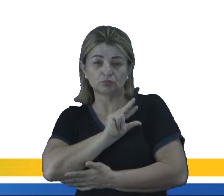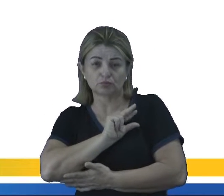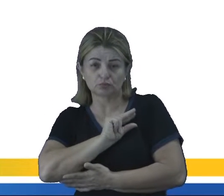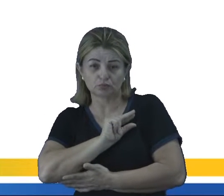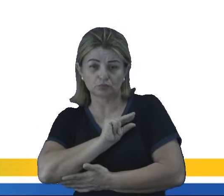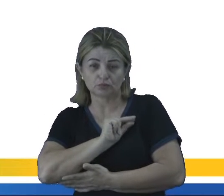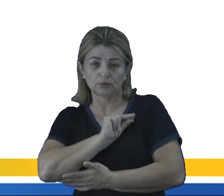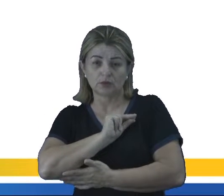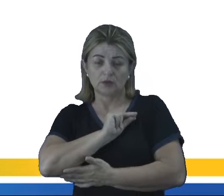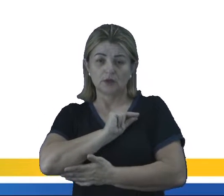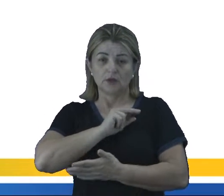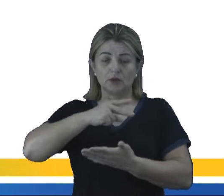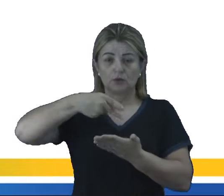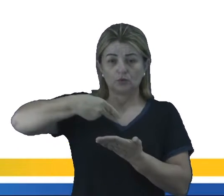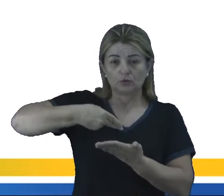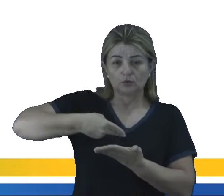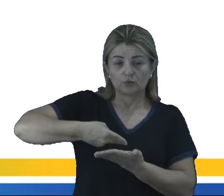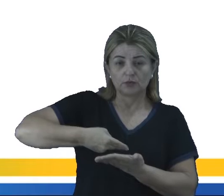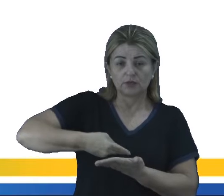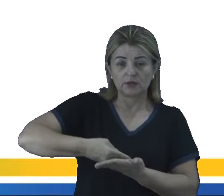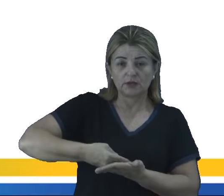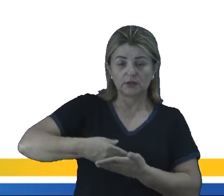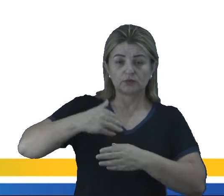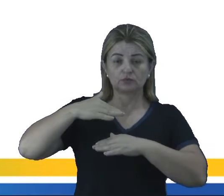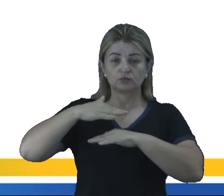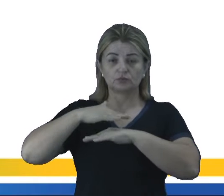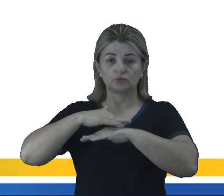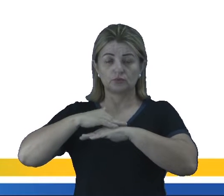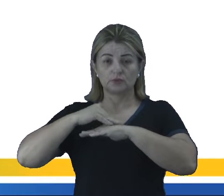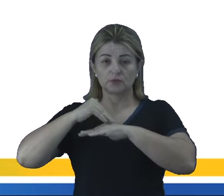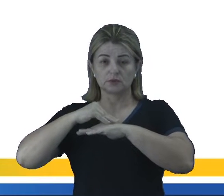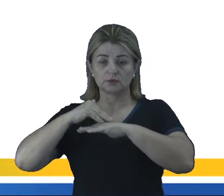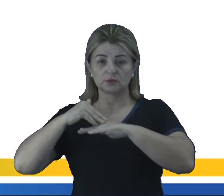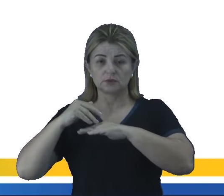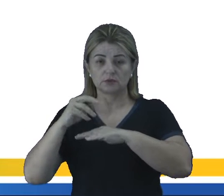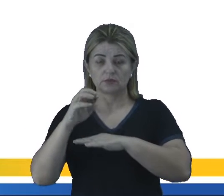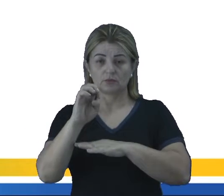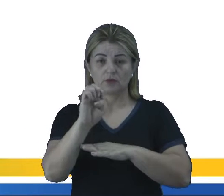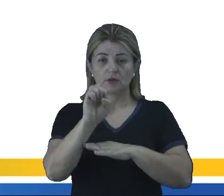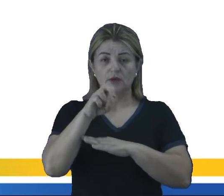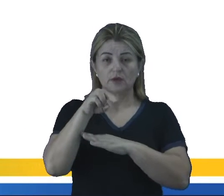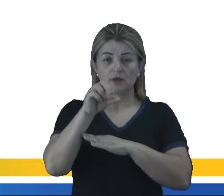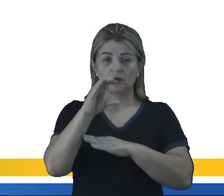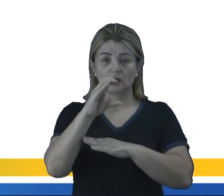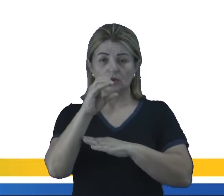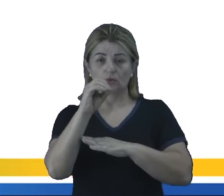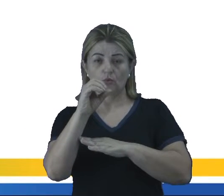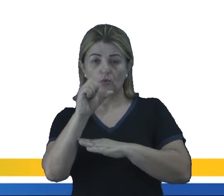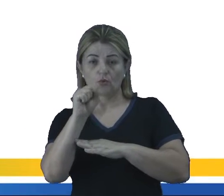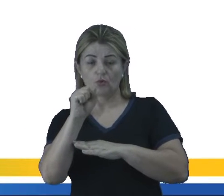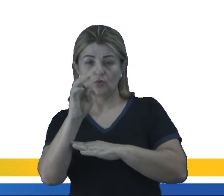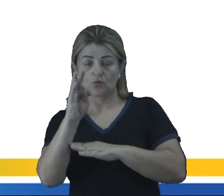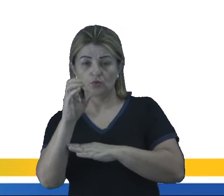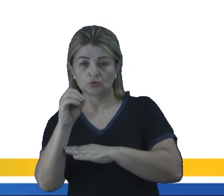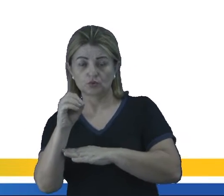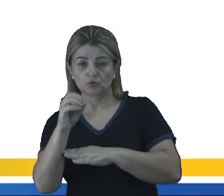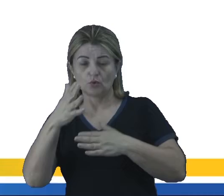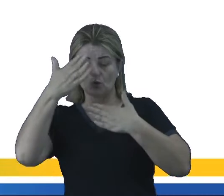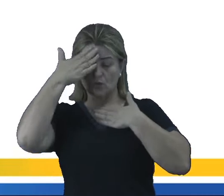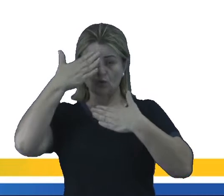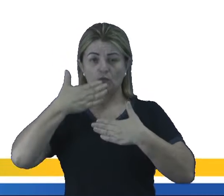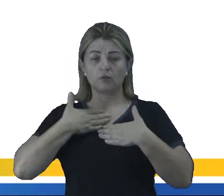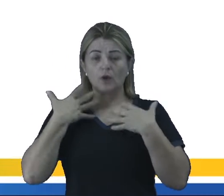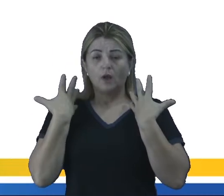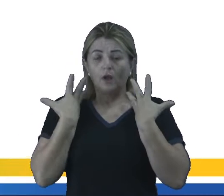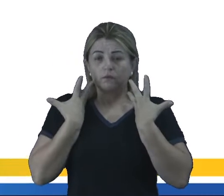acabam ocupando um espaço maior pelas intenções que tinham, pelos textos que produziram, pelas ideias que